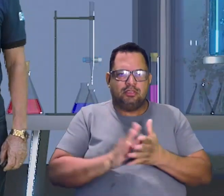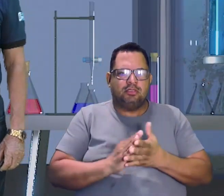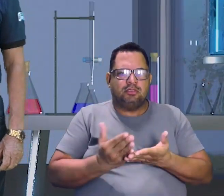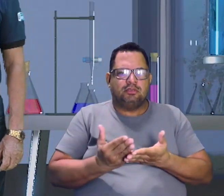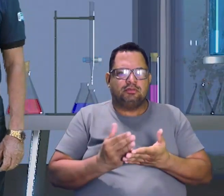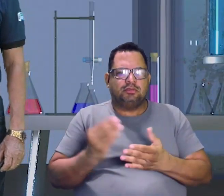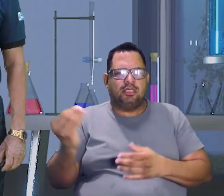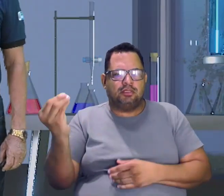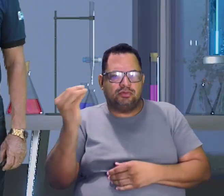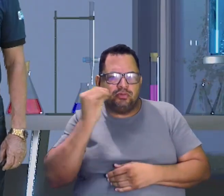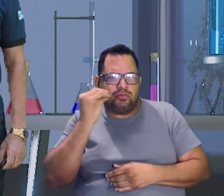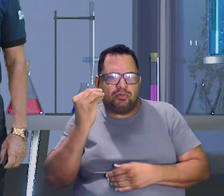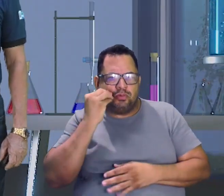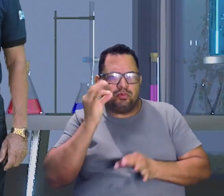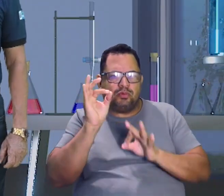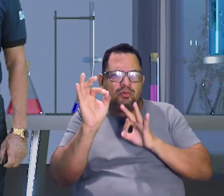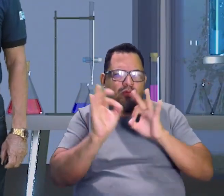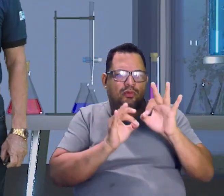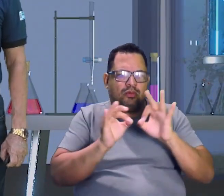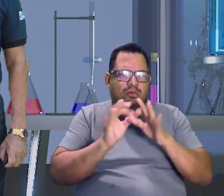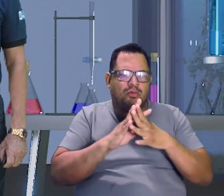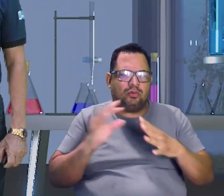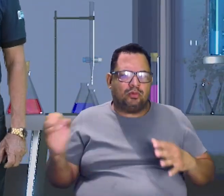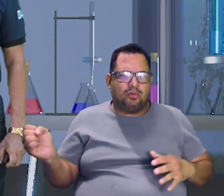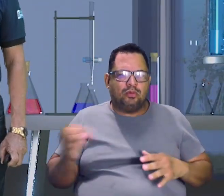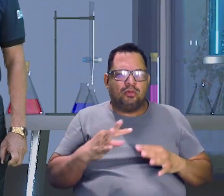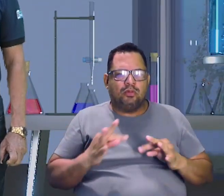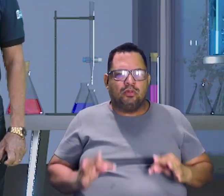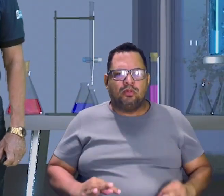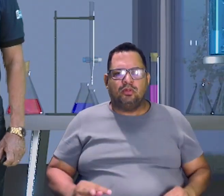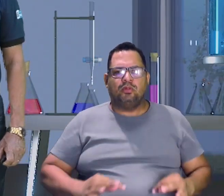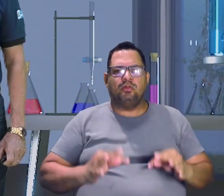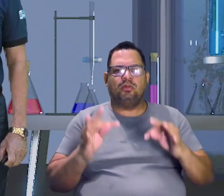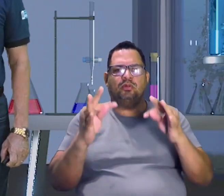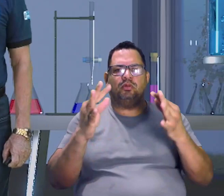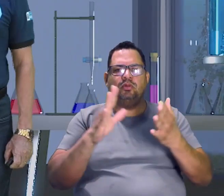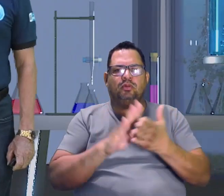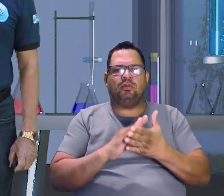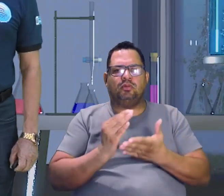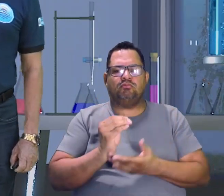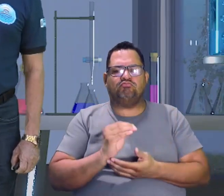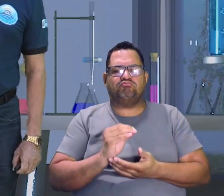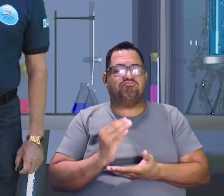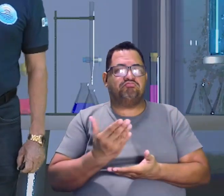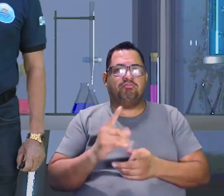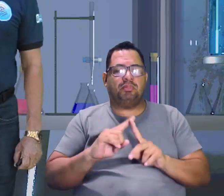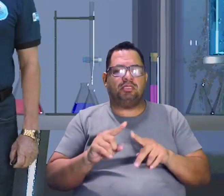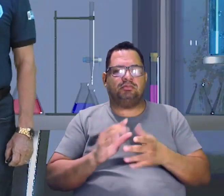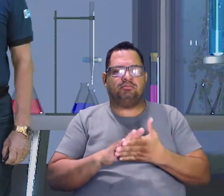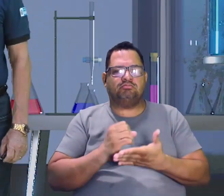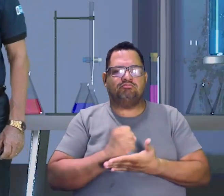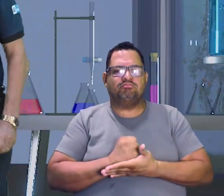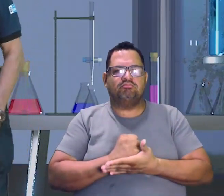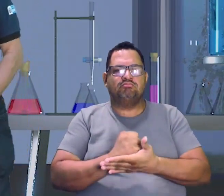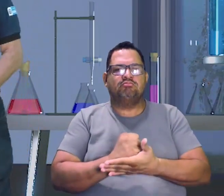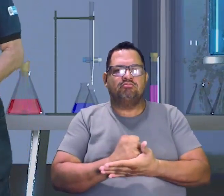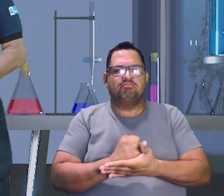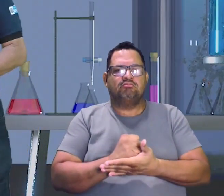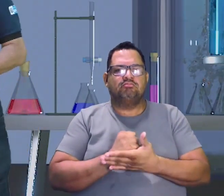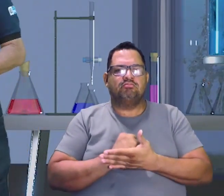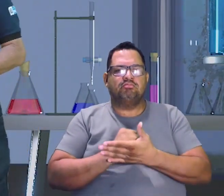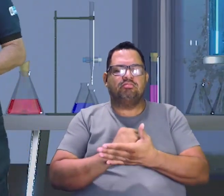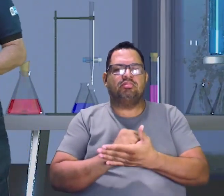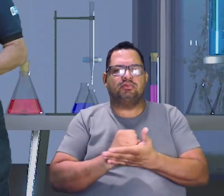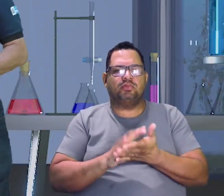ficavam tentando formular novas técnicas. Porém, esse tipo de conhecimento ele não vinha baseado somente no que